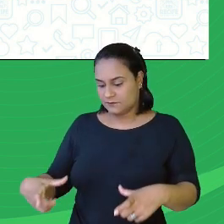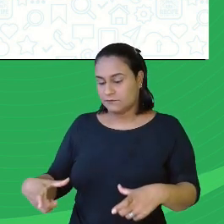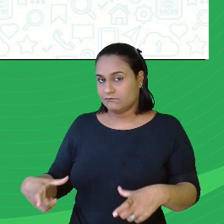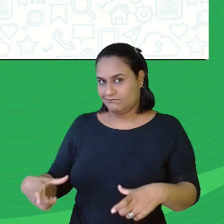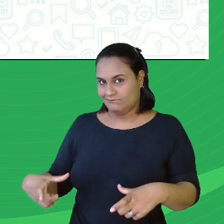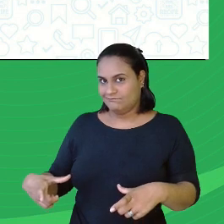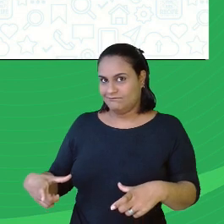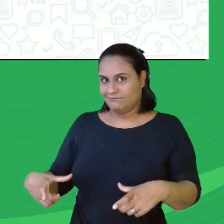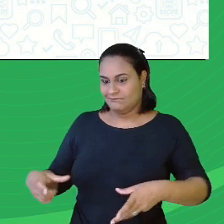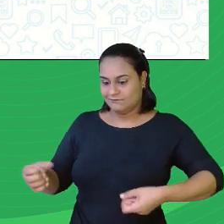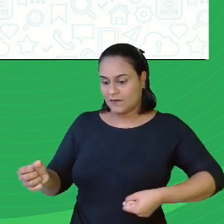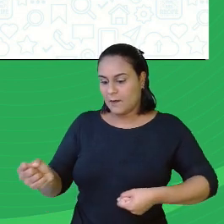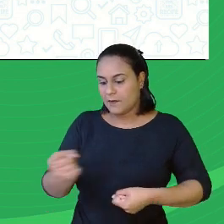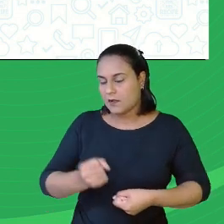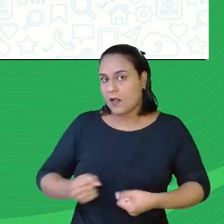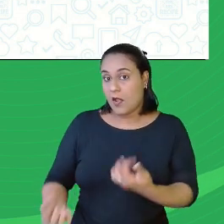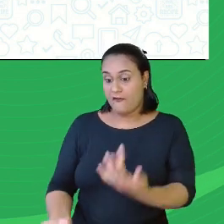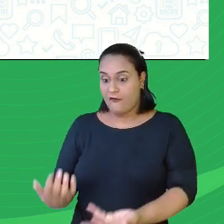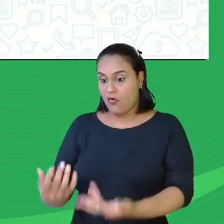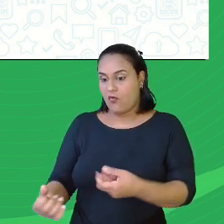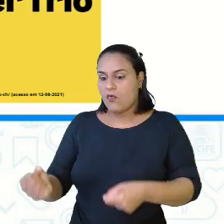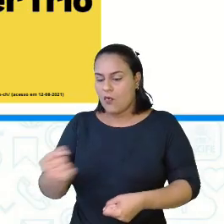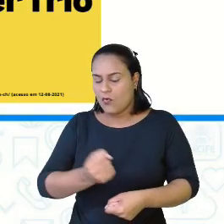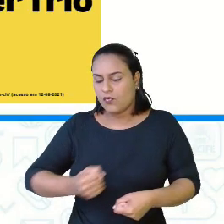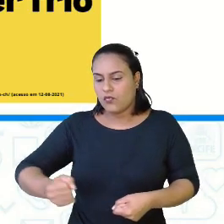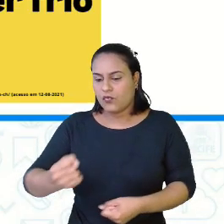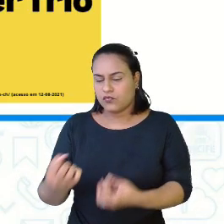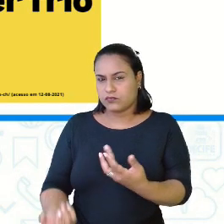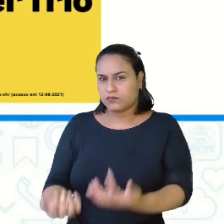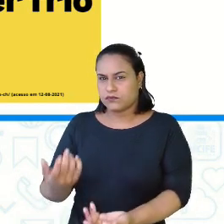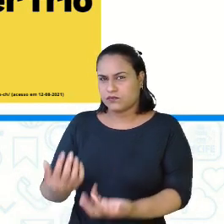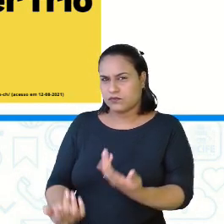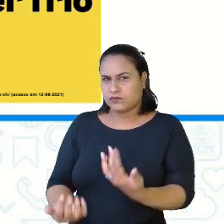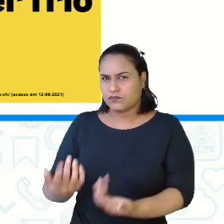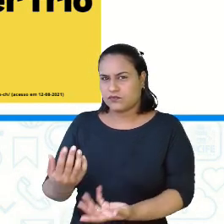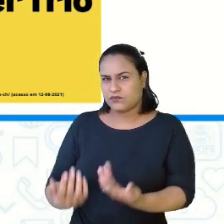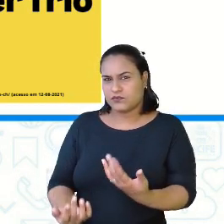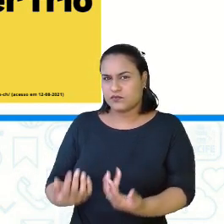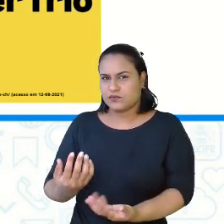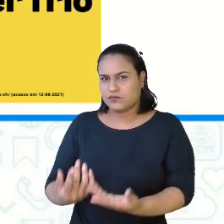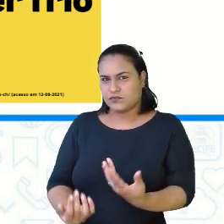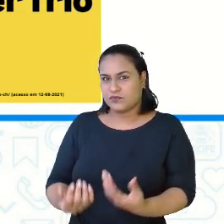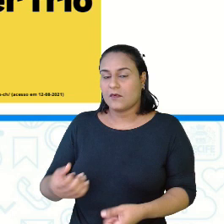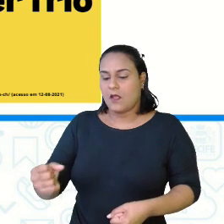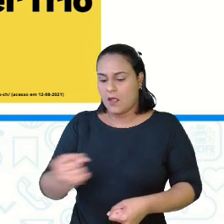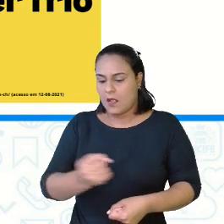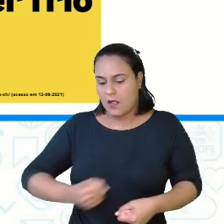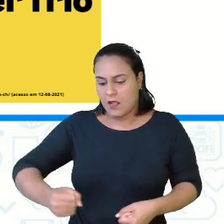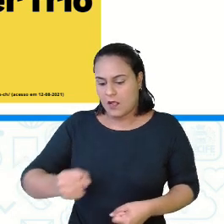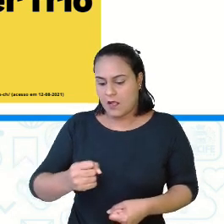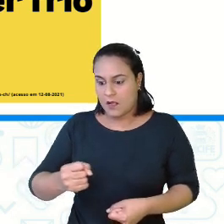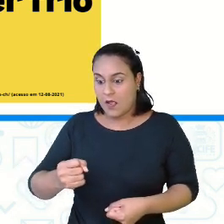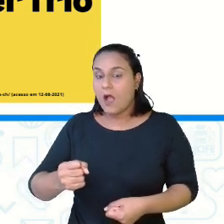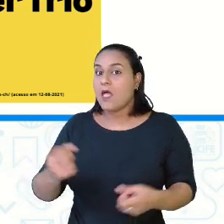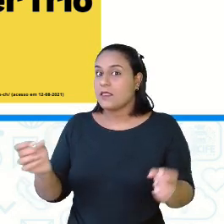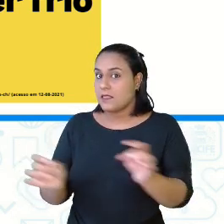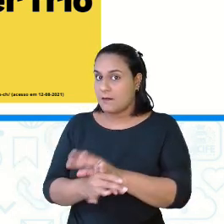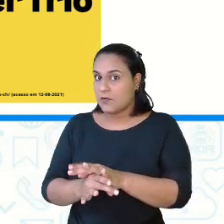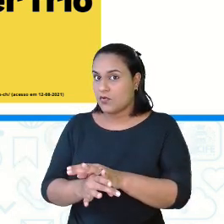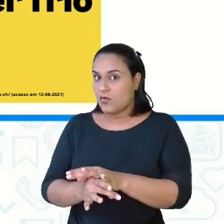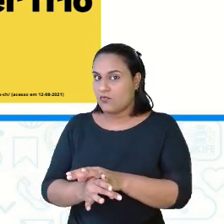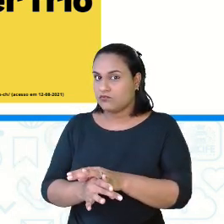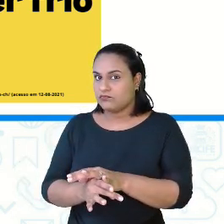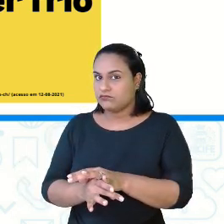tacho. Leve ao fogo e deixe ferver até engrossar. Espalhe a cobertura no bolo quando ele